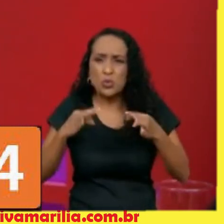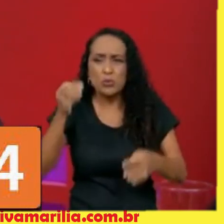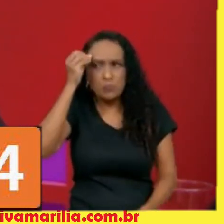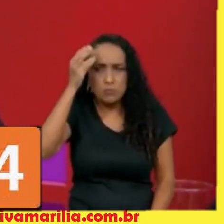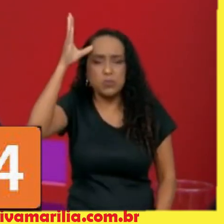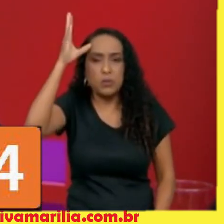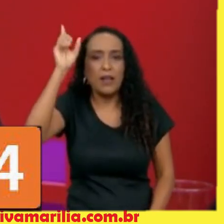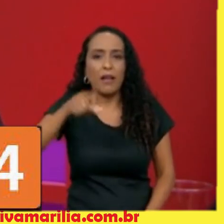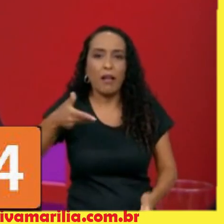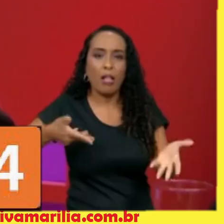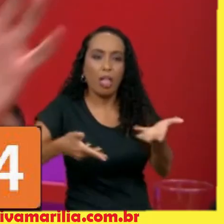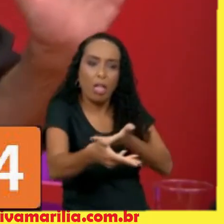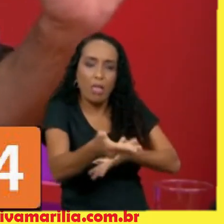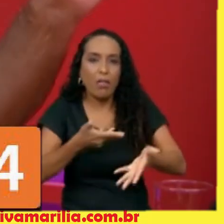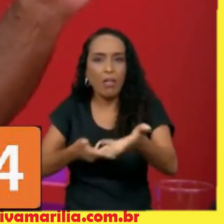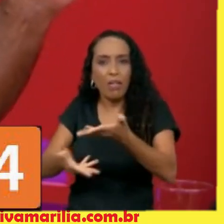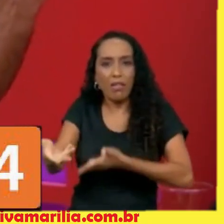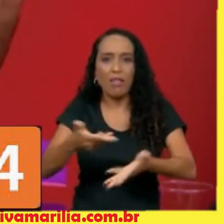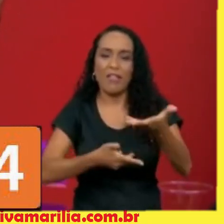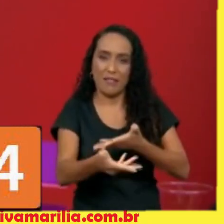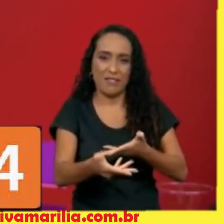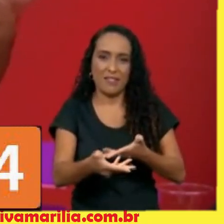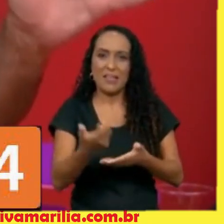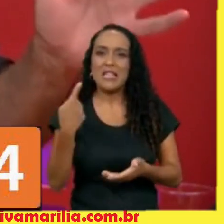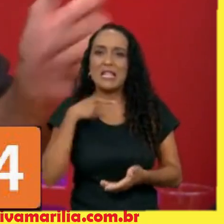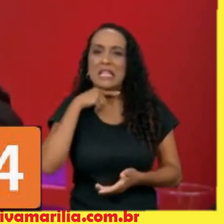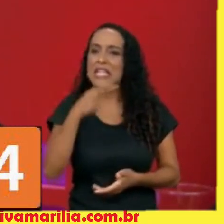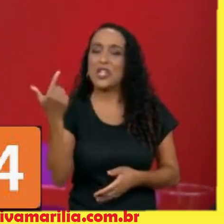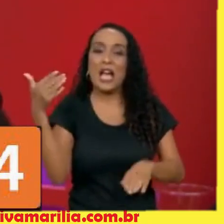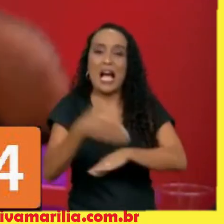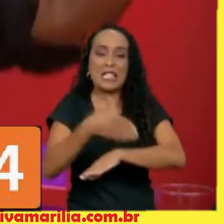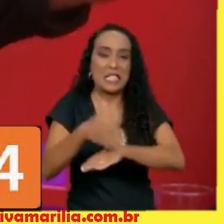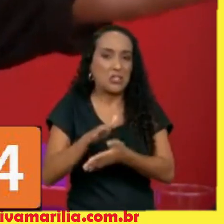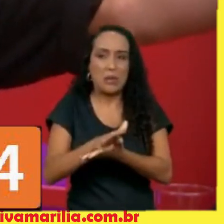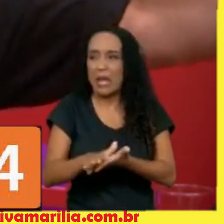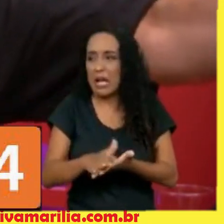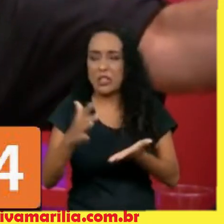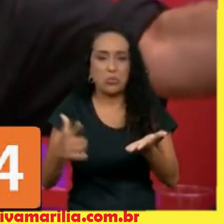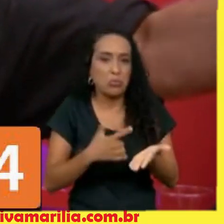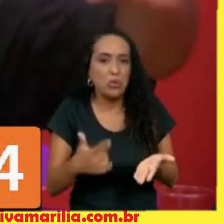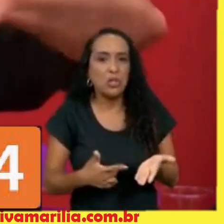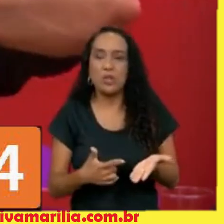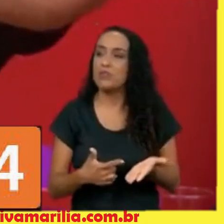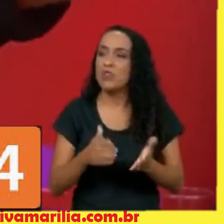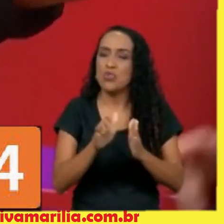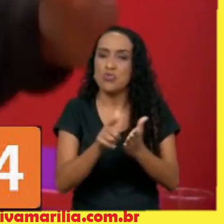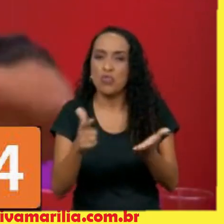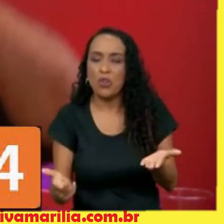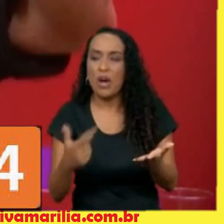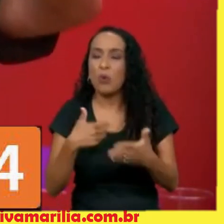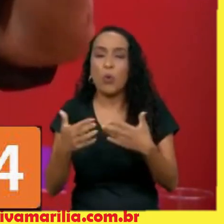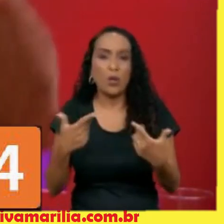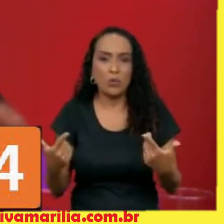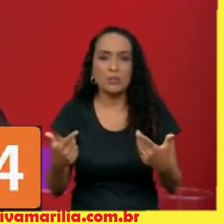ele é mediatizado. Né? Não existe, né? Ninguém tem acesso a nada se não for por um livro, por um jornal, por um filme, por não sei o